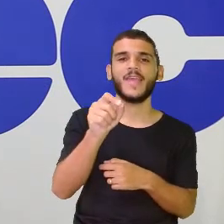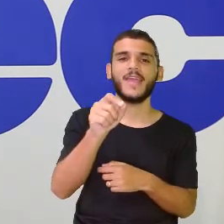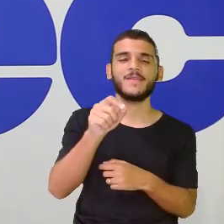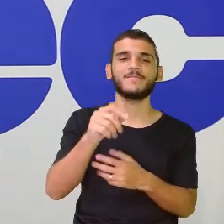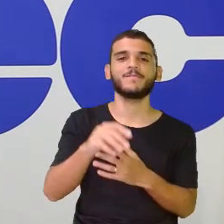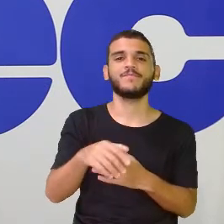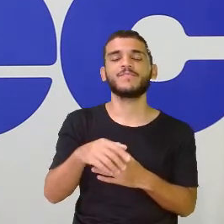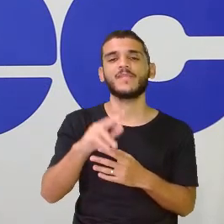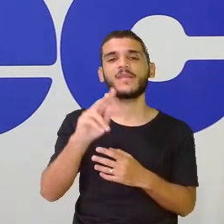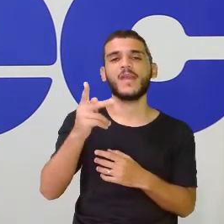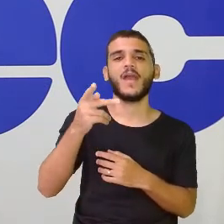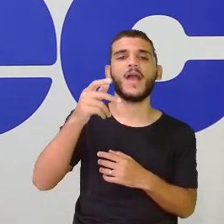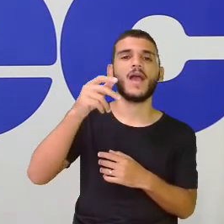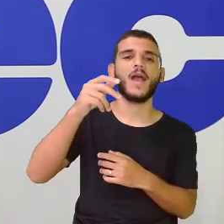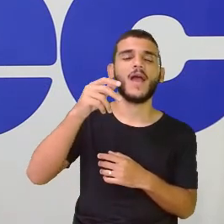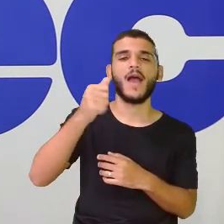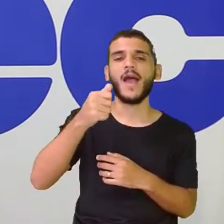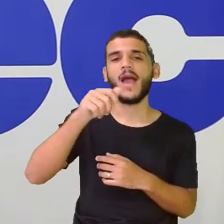eu e Yasmin aqui